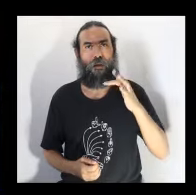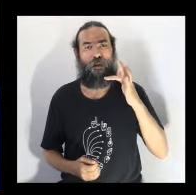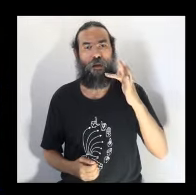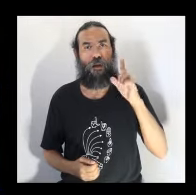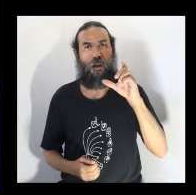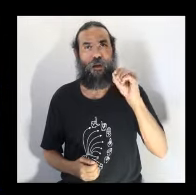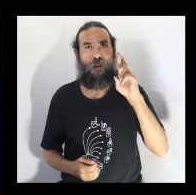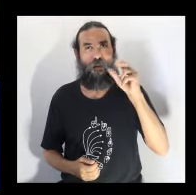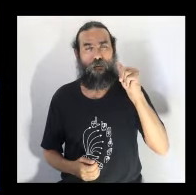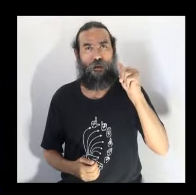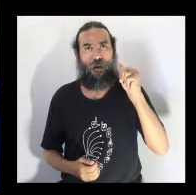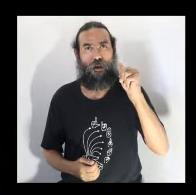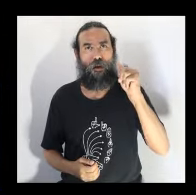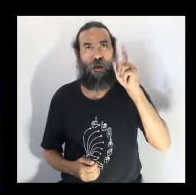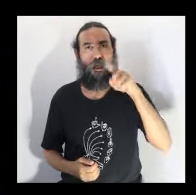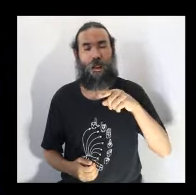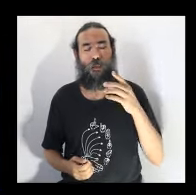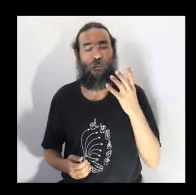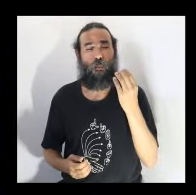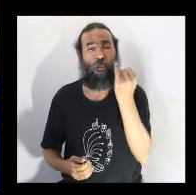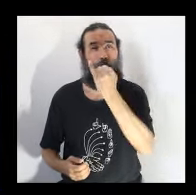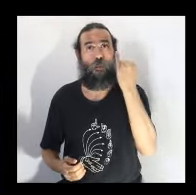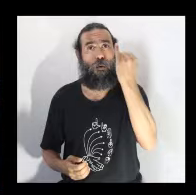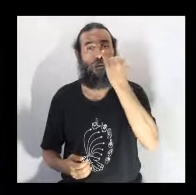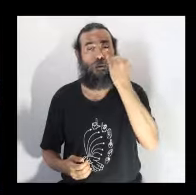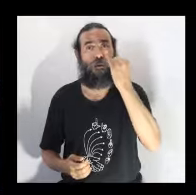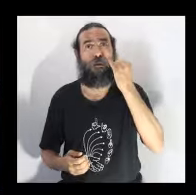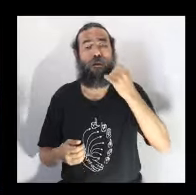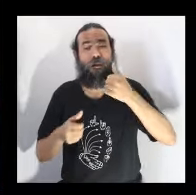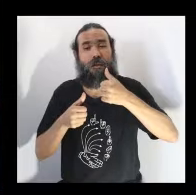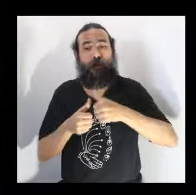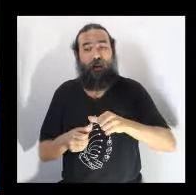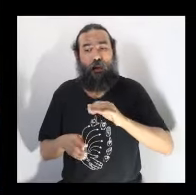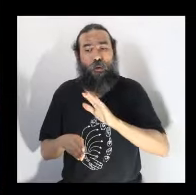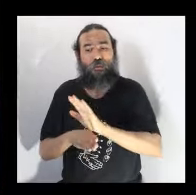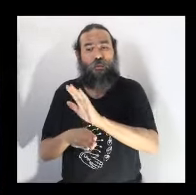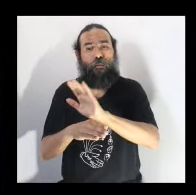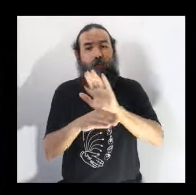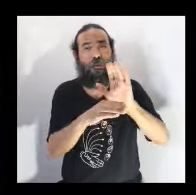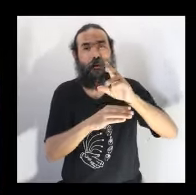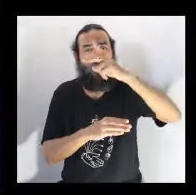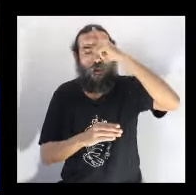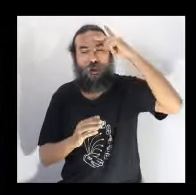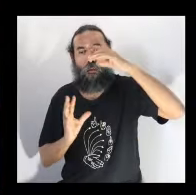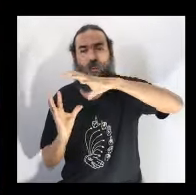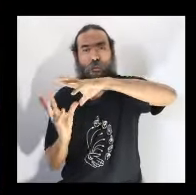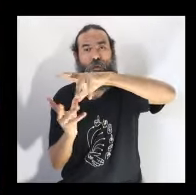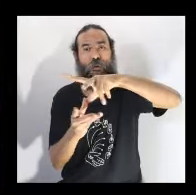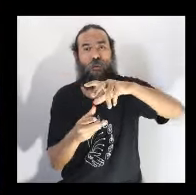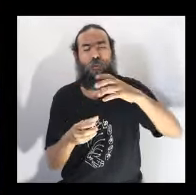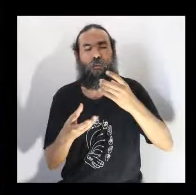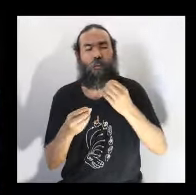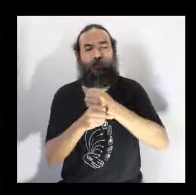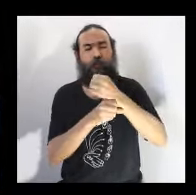e a flora na medicina é valiosa demais é e vem tratando a humanidade de muitos anos atrás